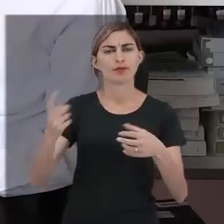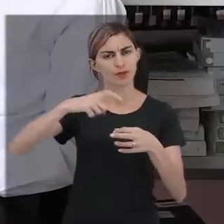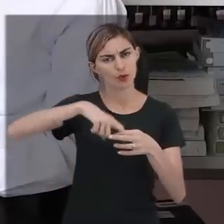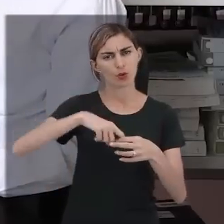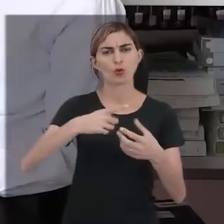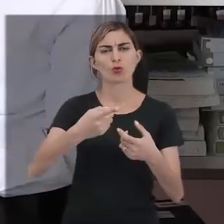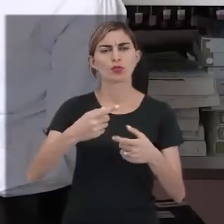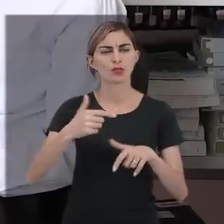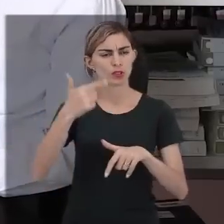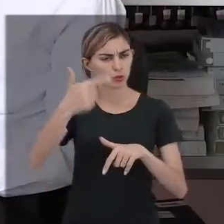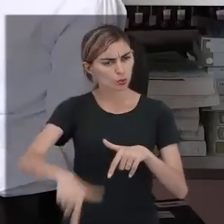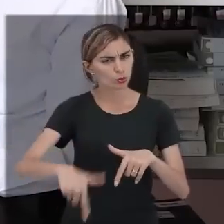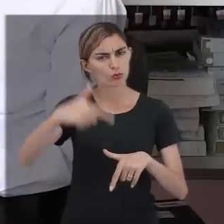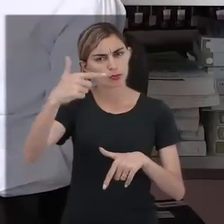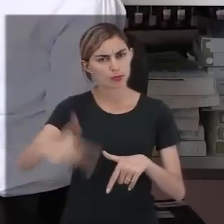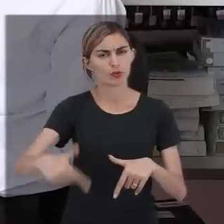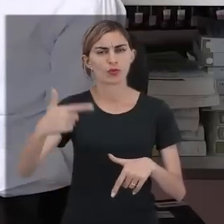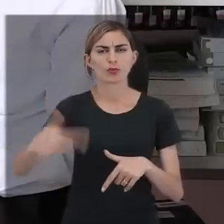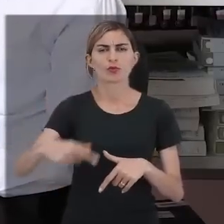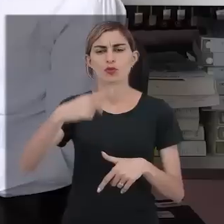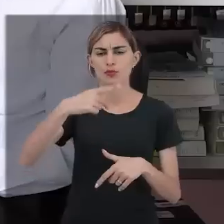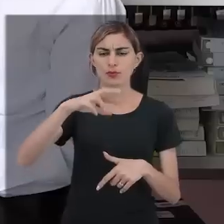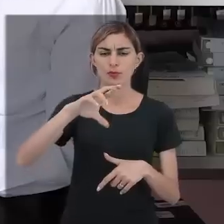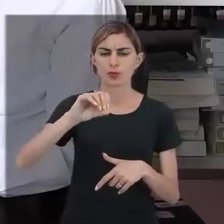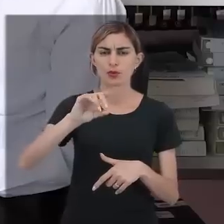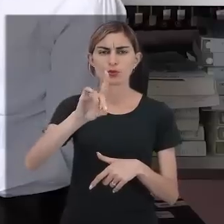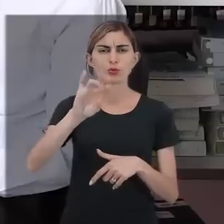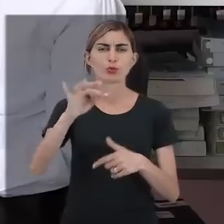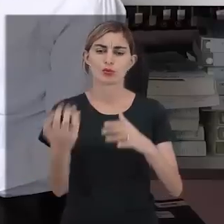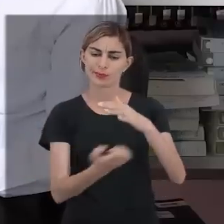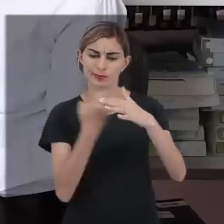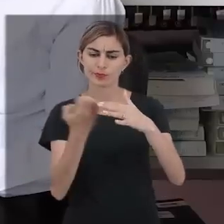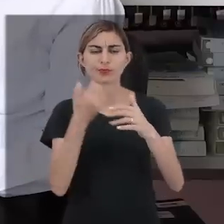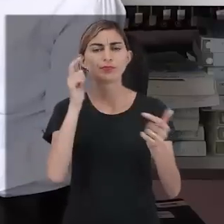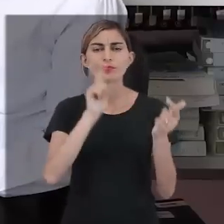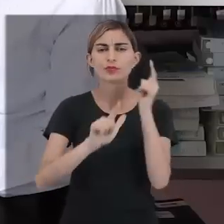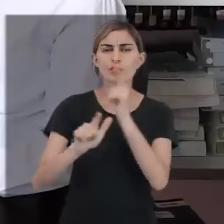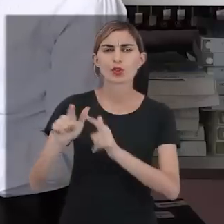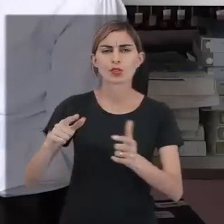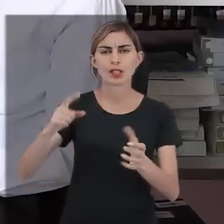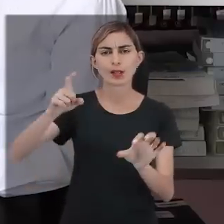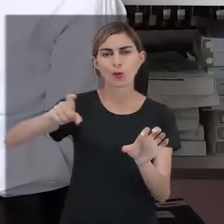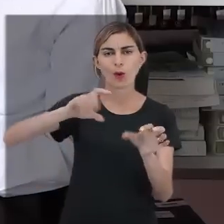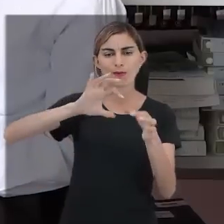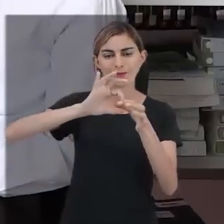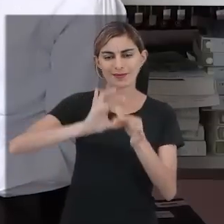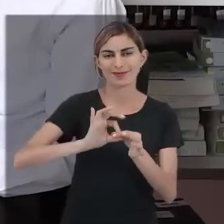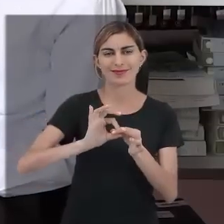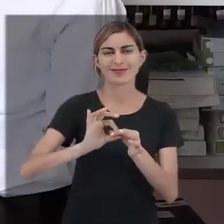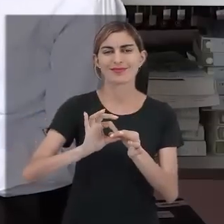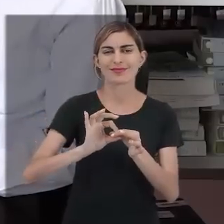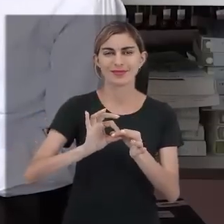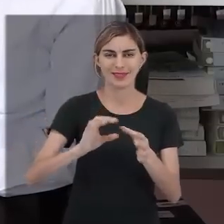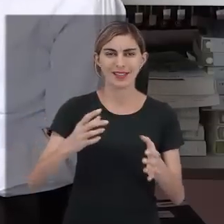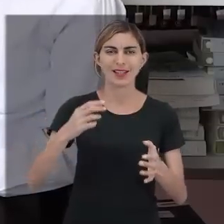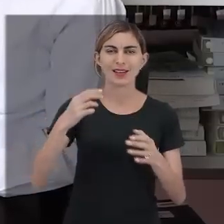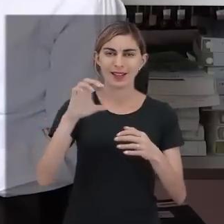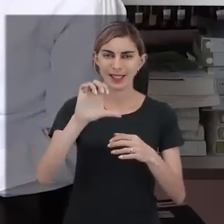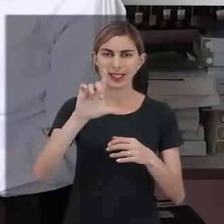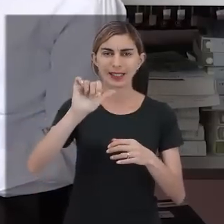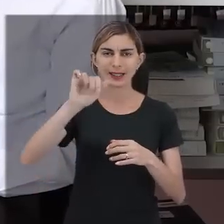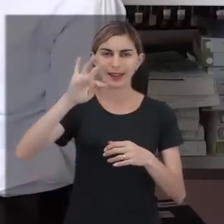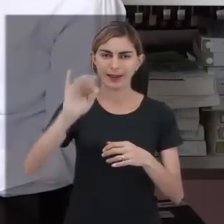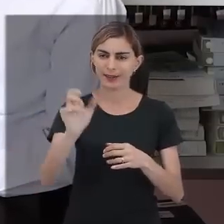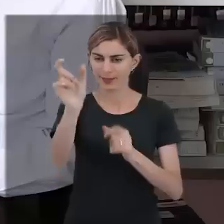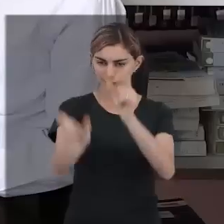daquele serviço, para adquirir aquele produto. Então, a empresa ela consegue fidelizar esse cliente. E qual é a consequência disso? Ela vai aumentar